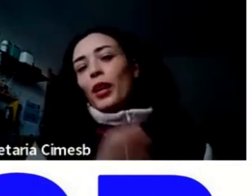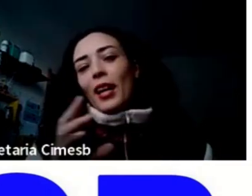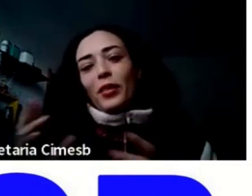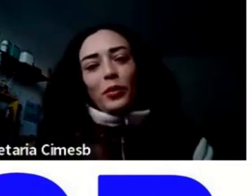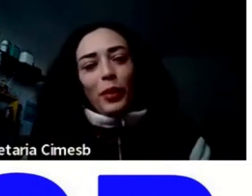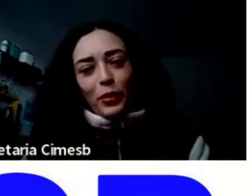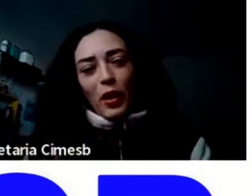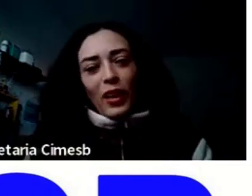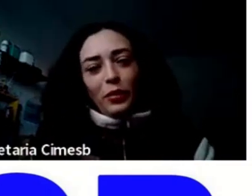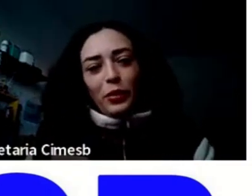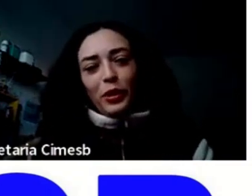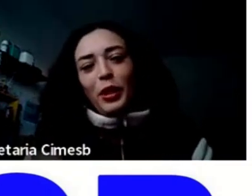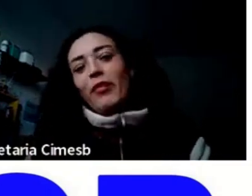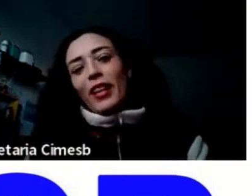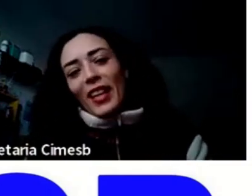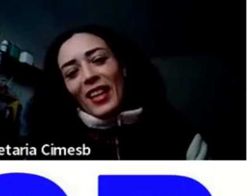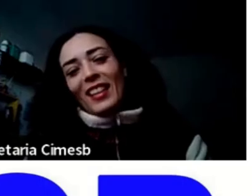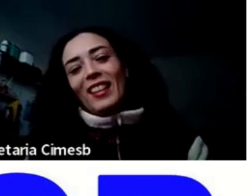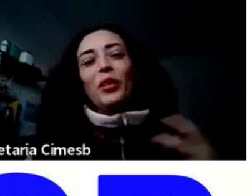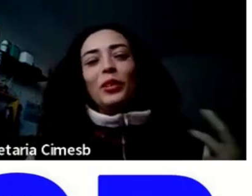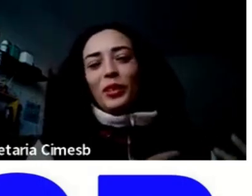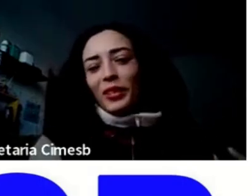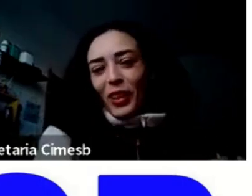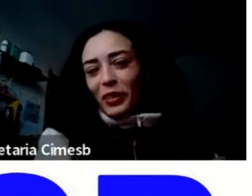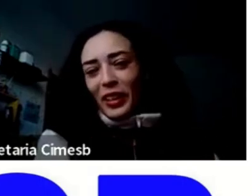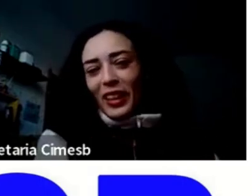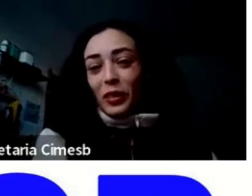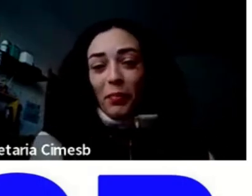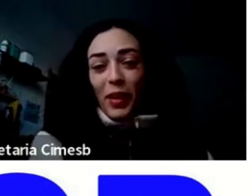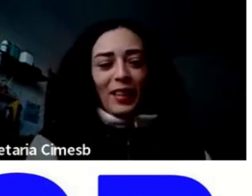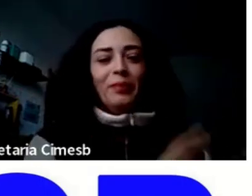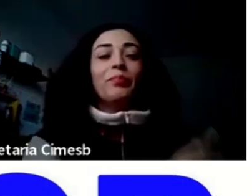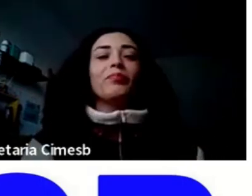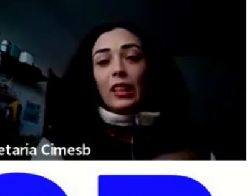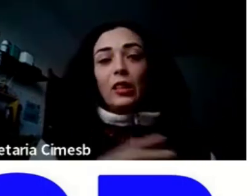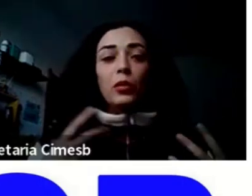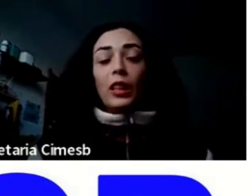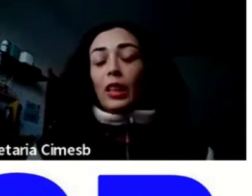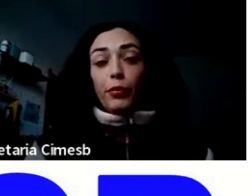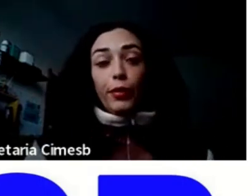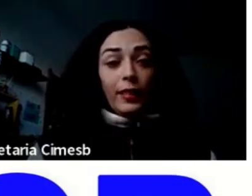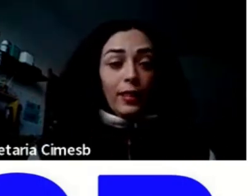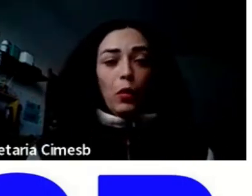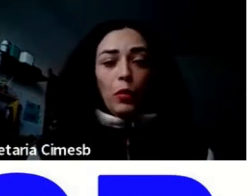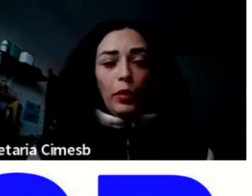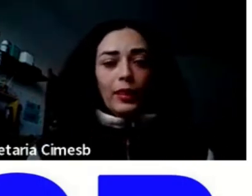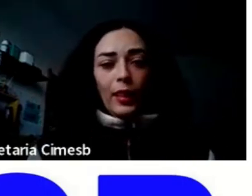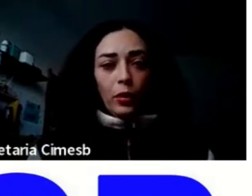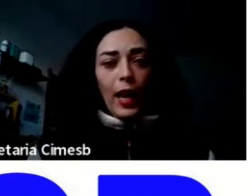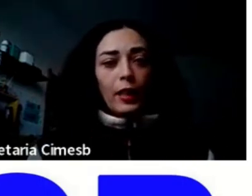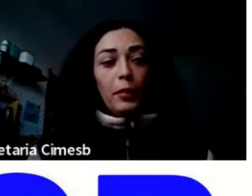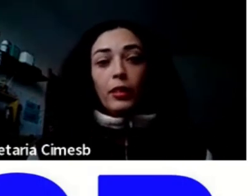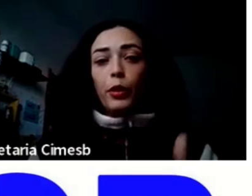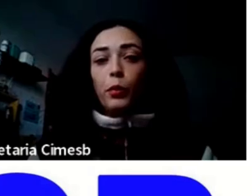em grupo, aí um pessoal lá do fundo chamava ele, o outro lá do canto também. Então, fiquei muito feliz assim com